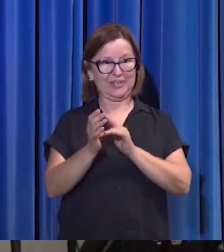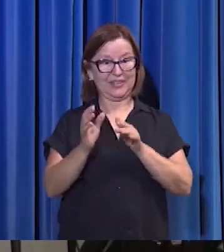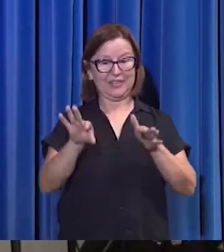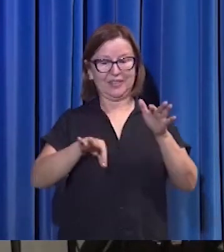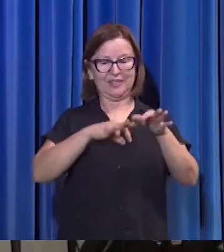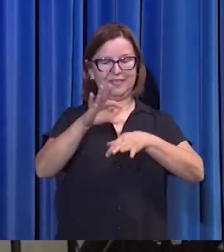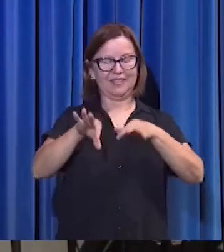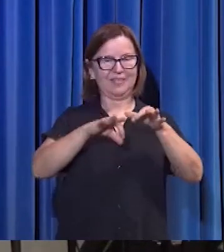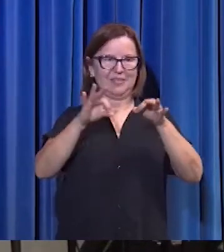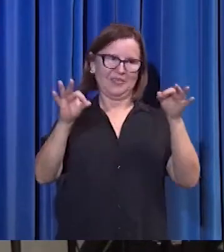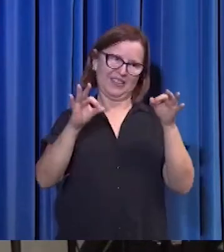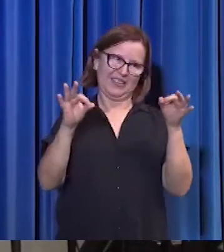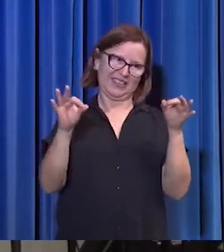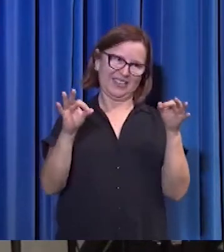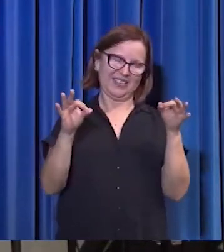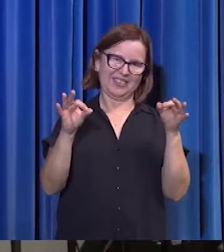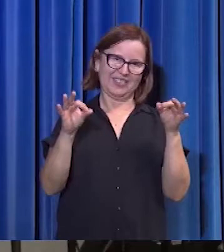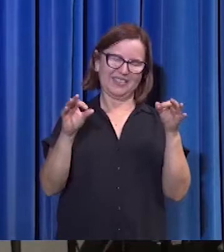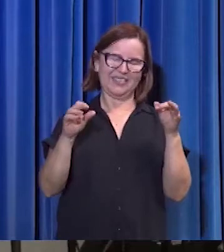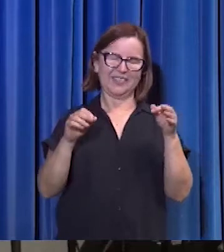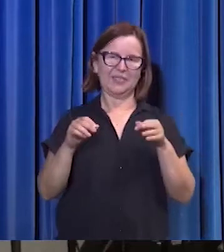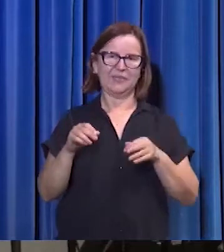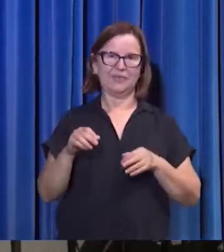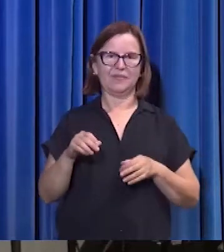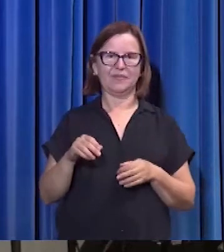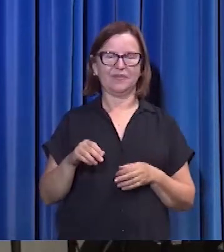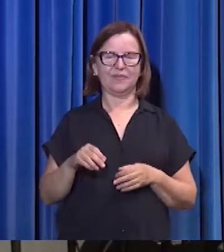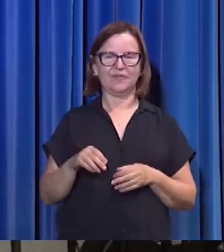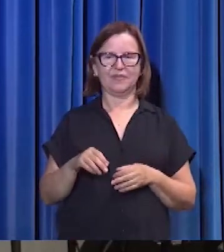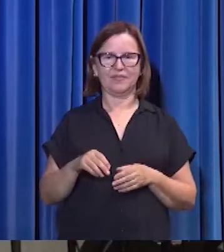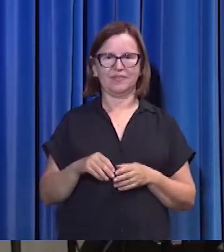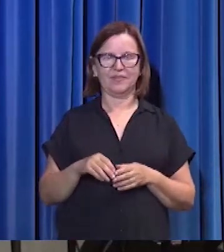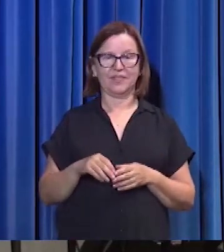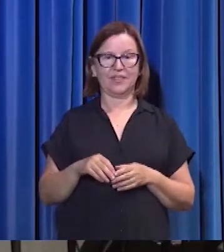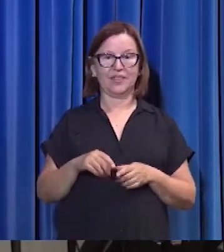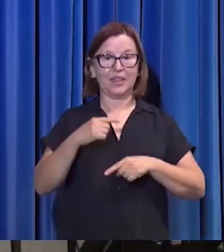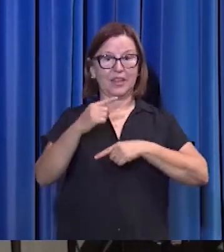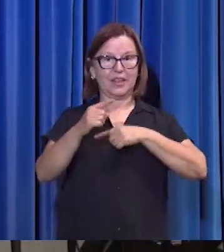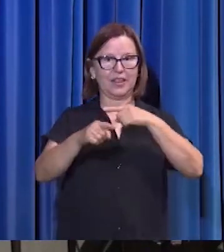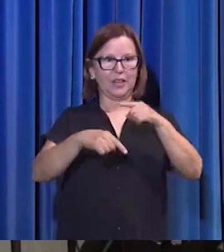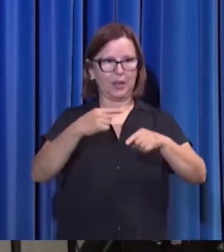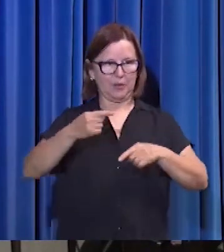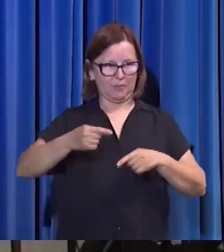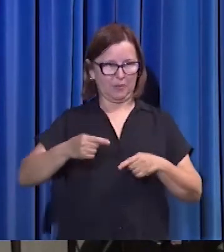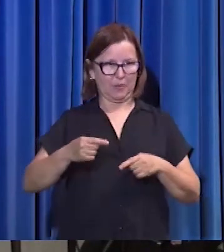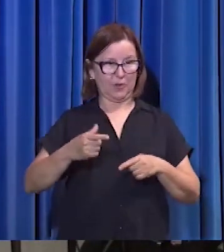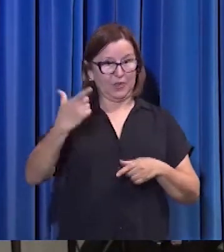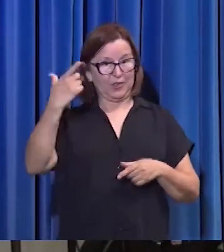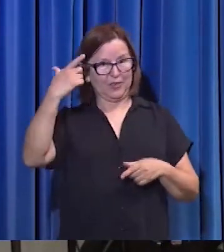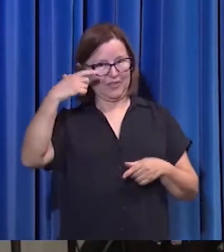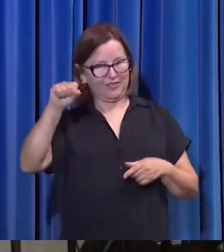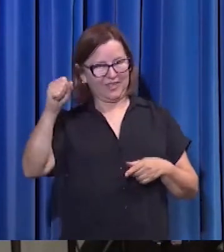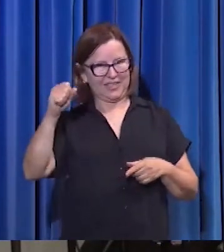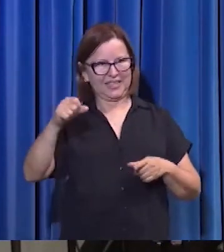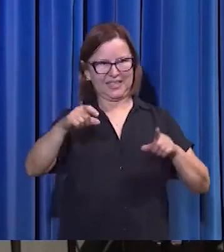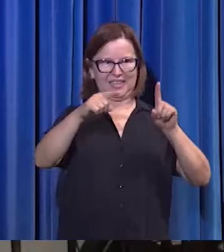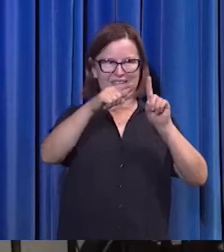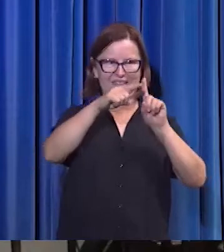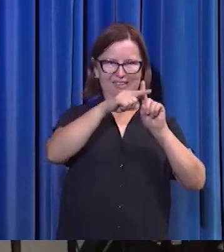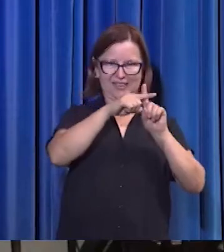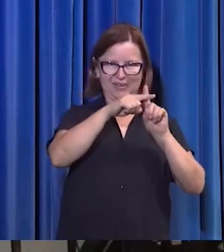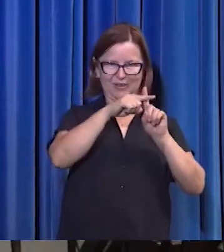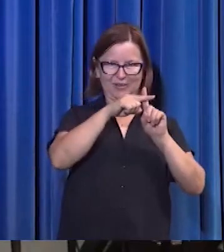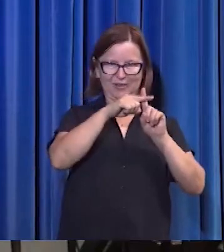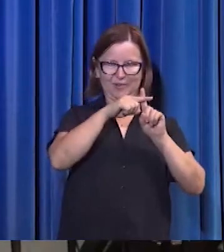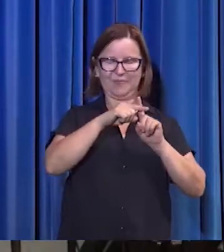interior depois de uma conquista exterior na cruz. Na cruz,